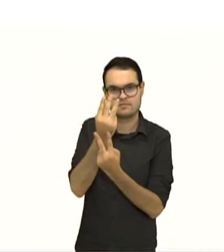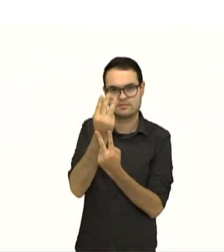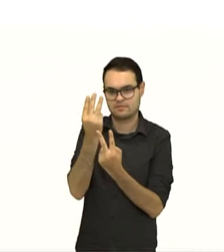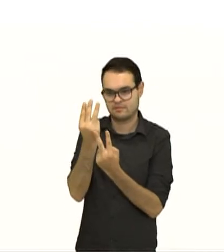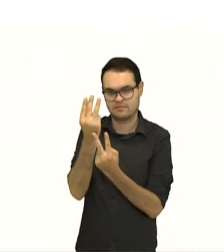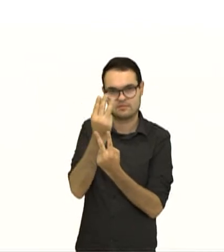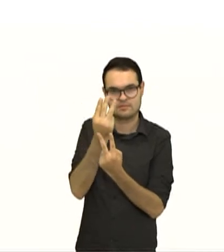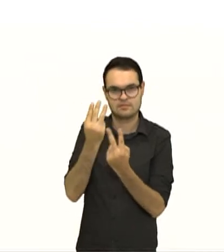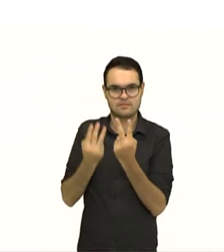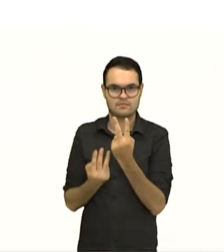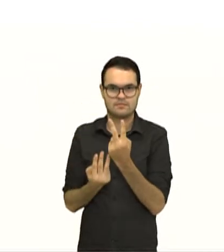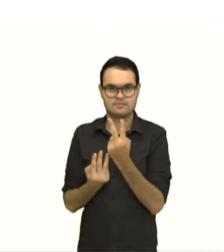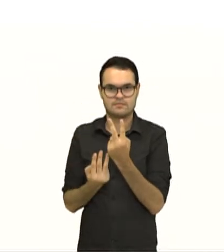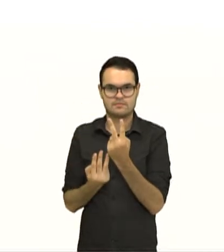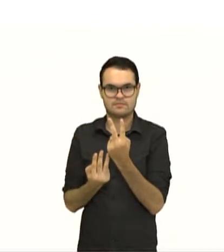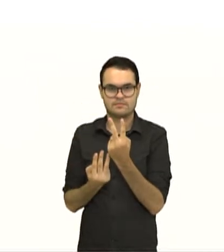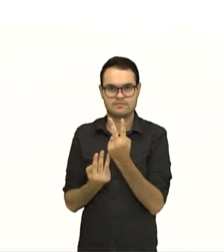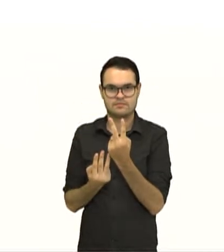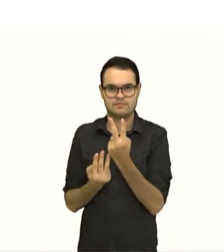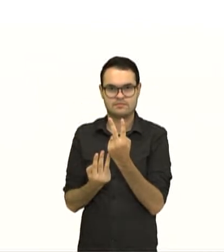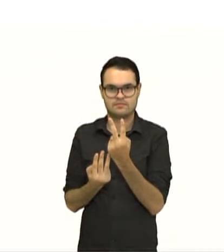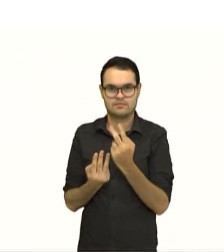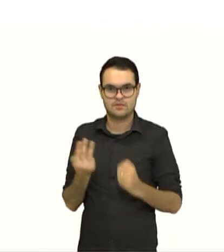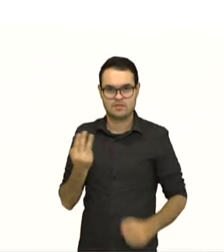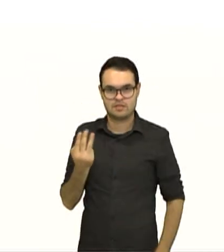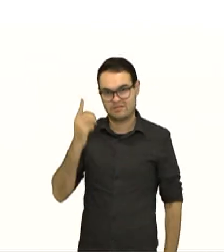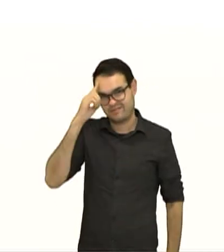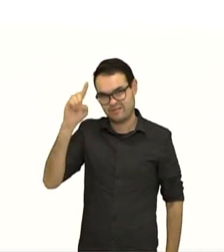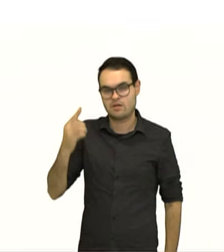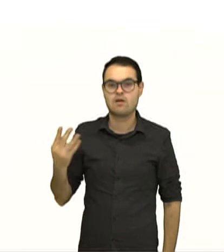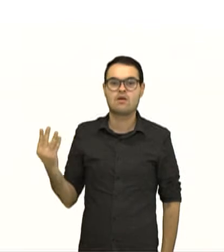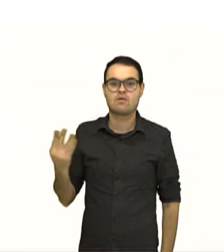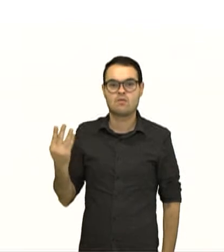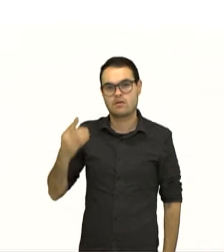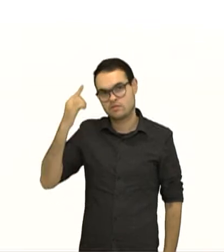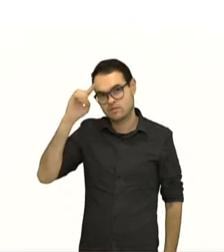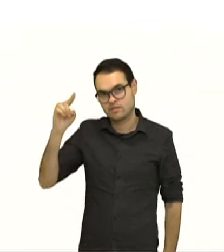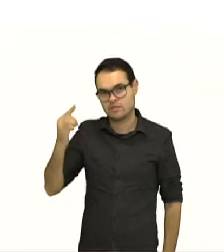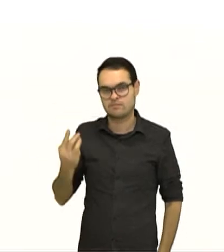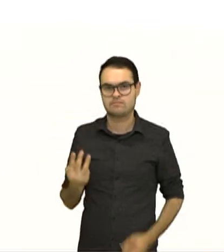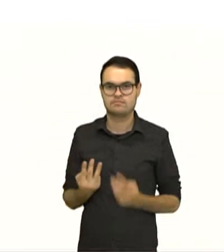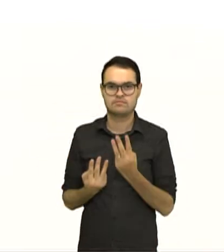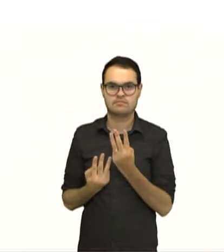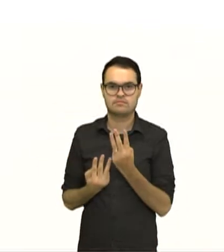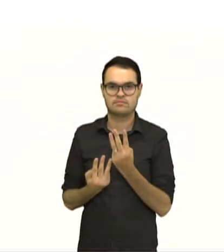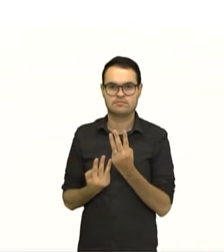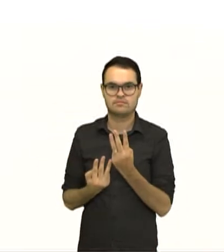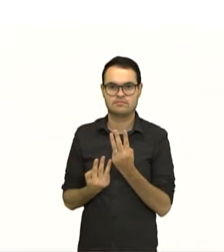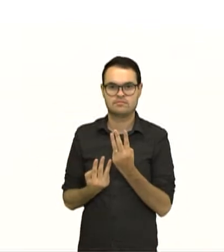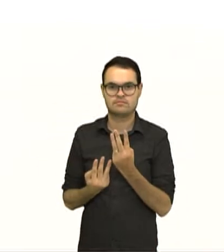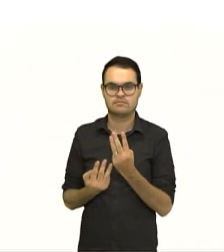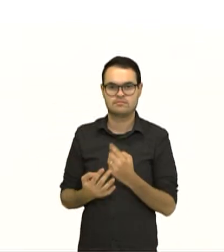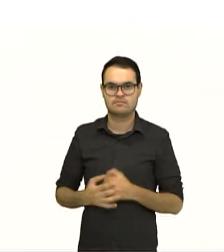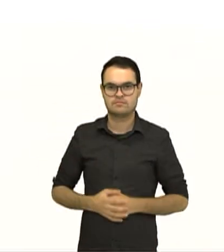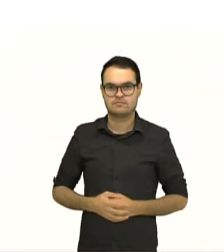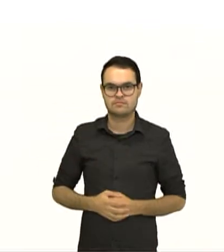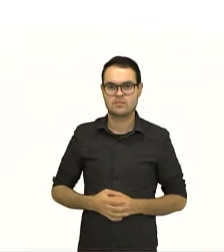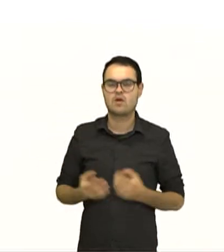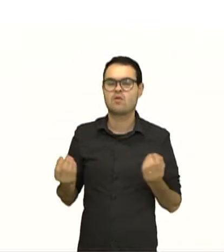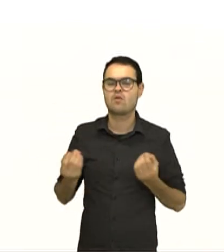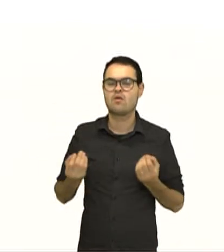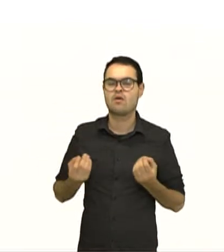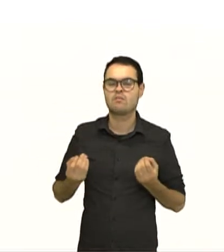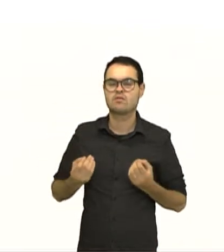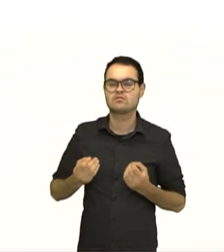dia... expoente 2. Quarto dia, expoente 3. Como que ficaria